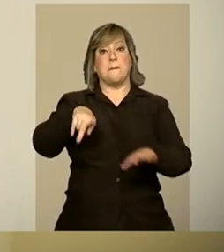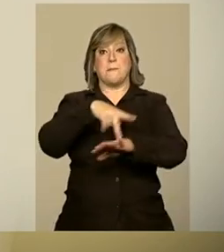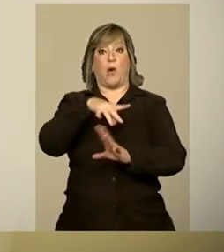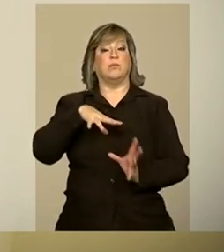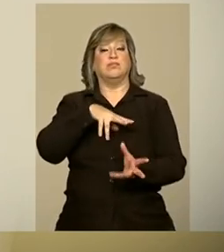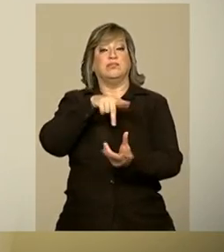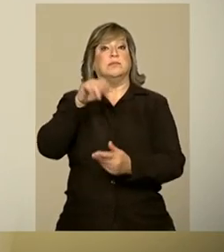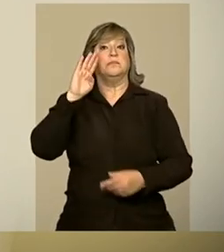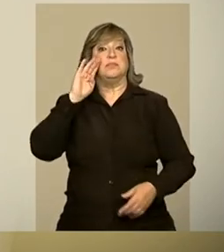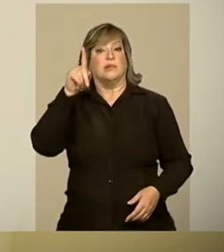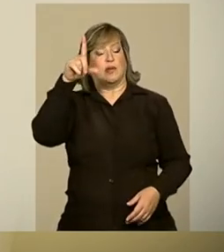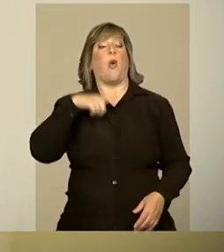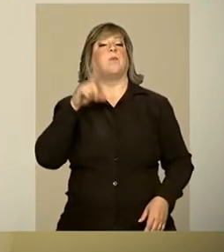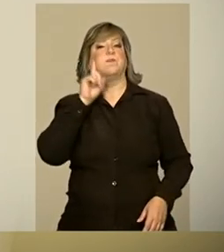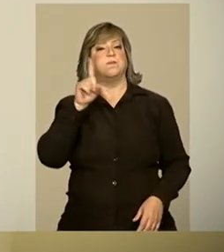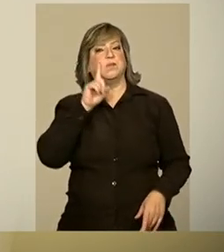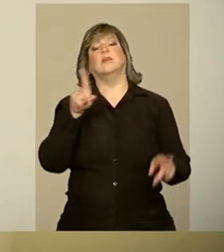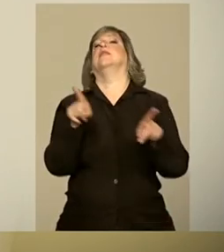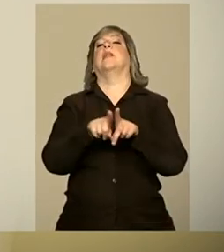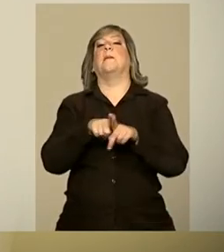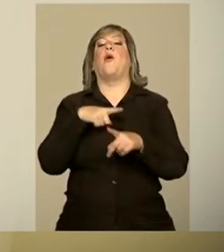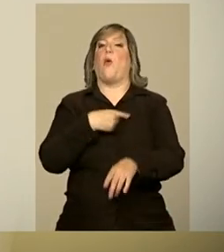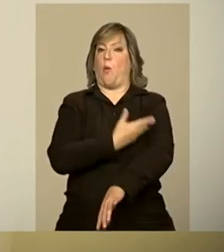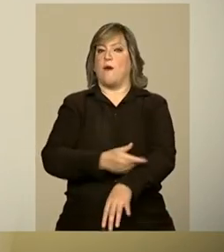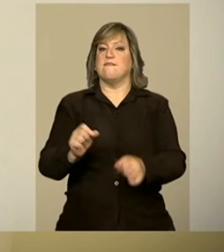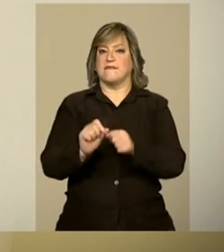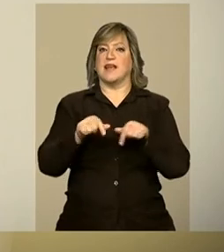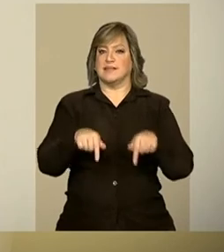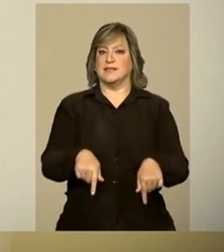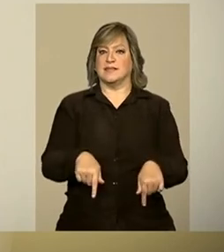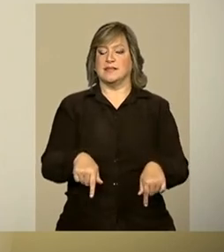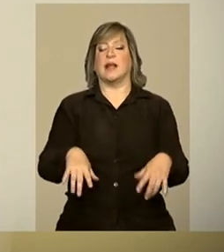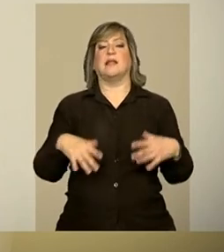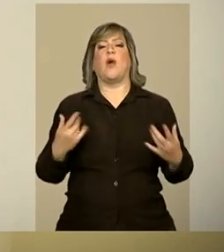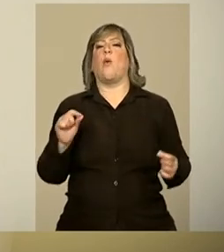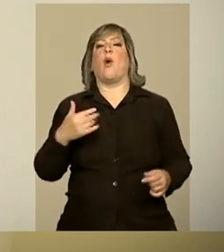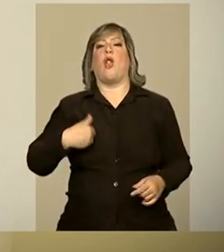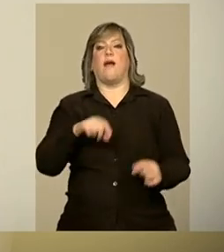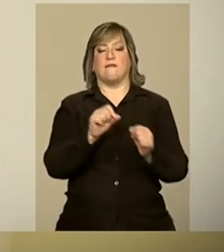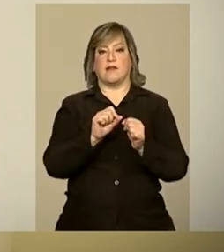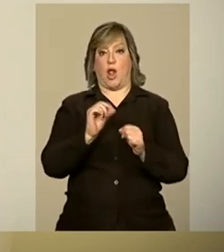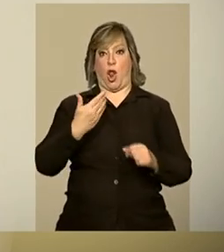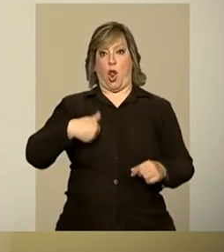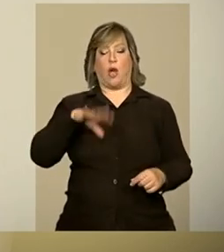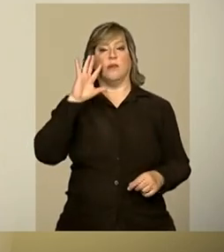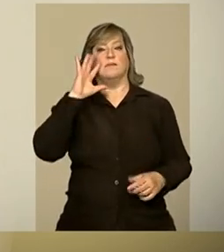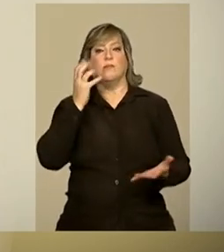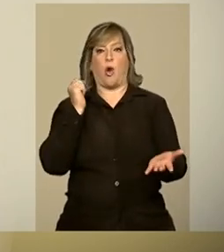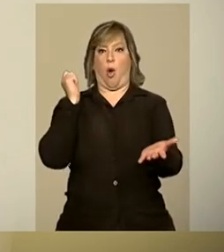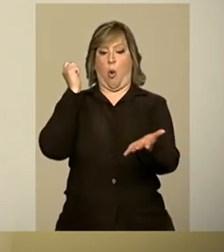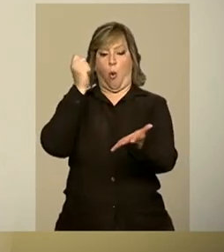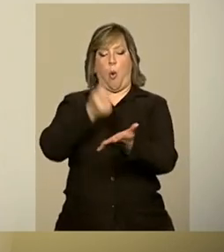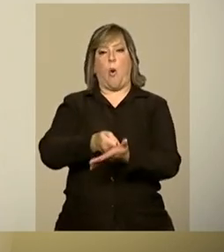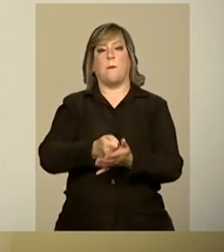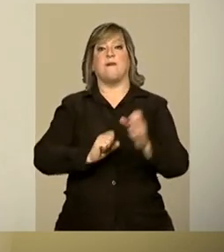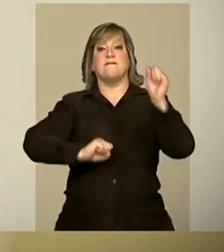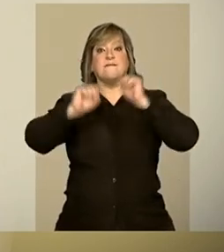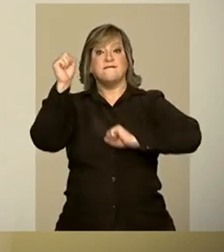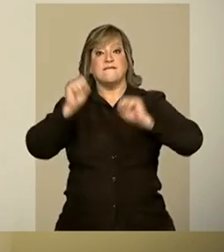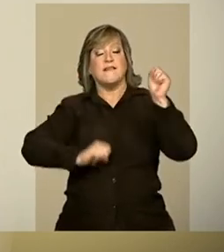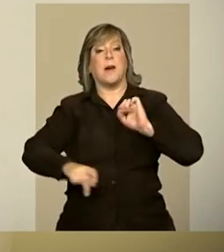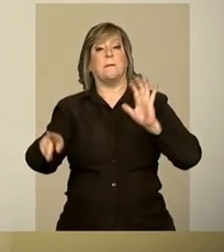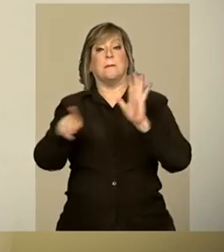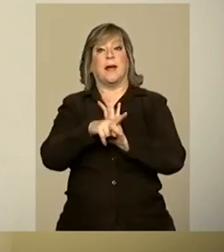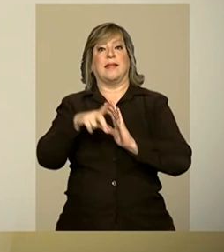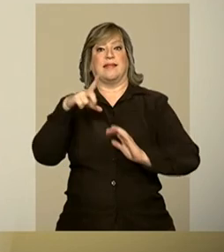mundo, inclusive nos Estados Unidos. Então, o que nós fizemos? Nós compramos de fábricas que tenham